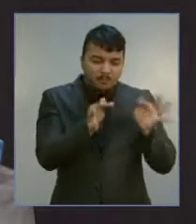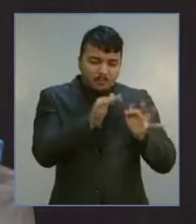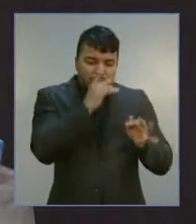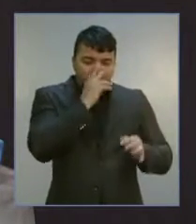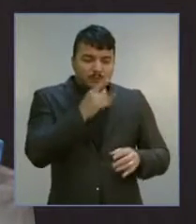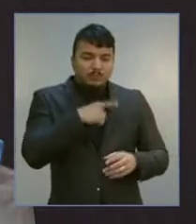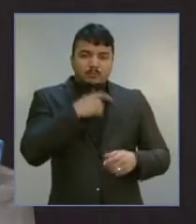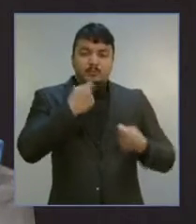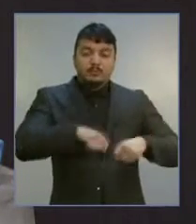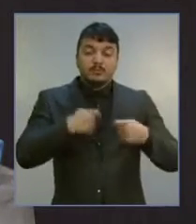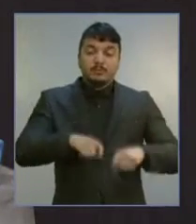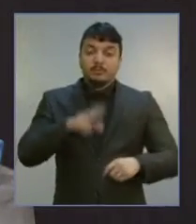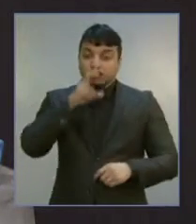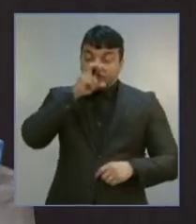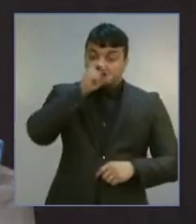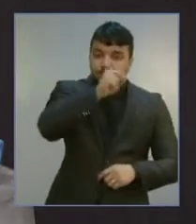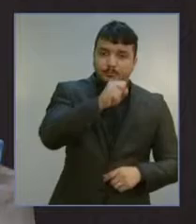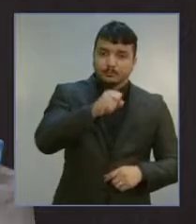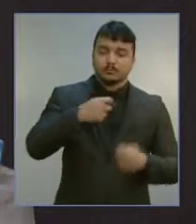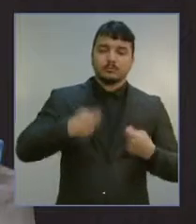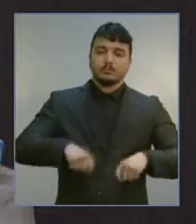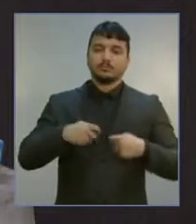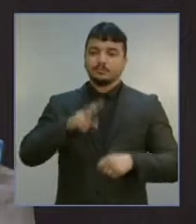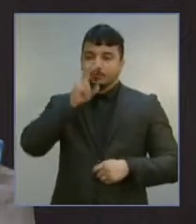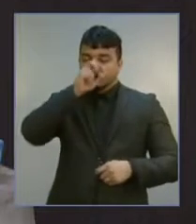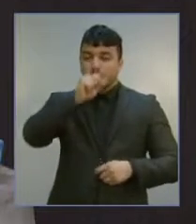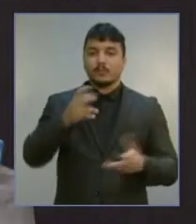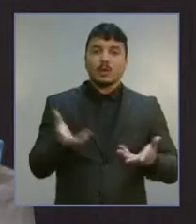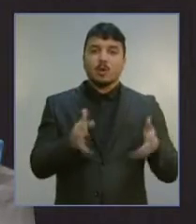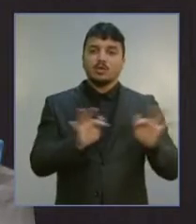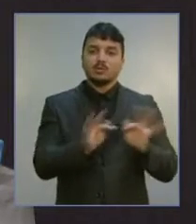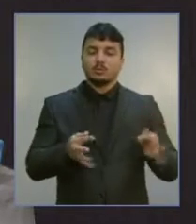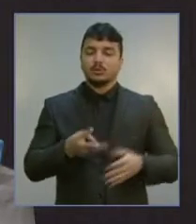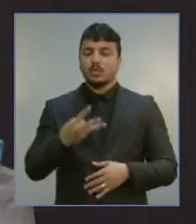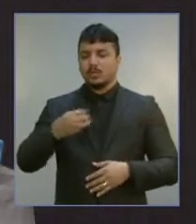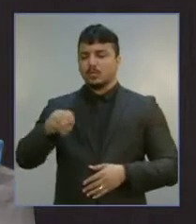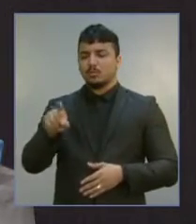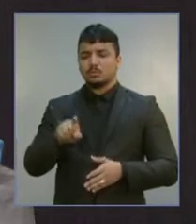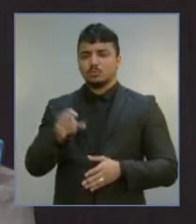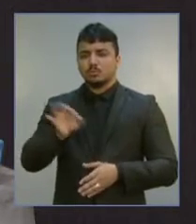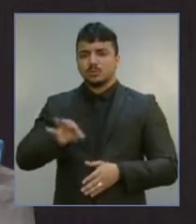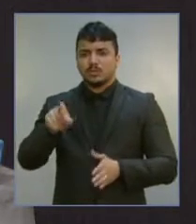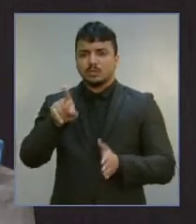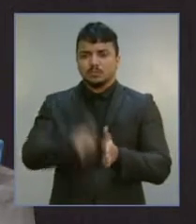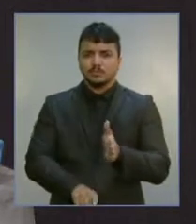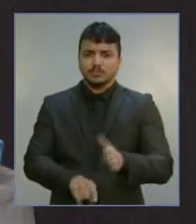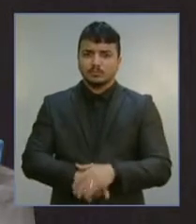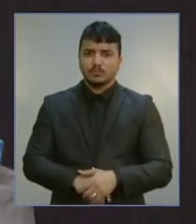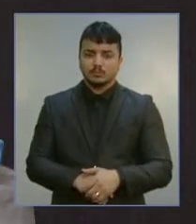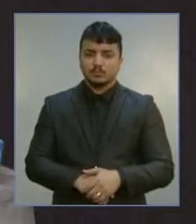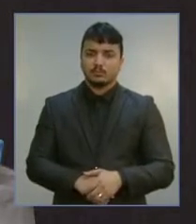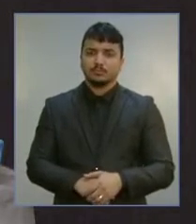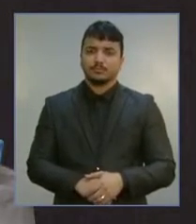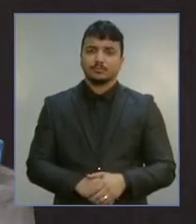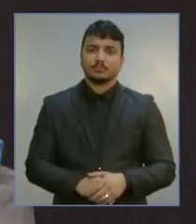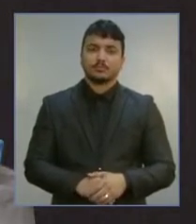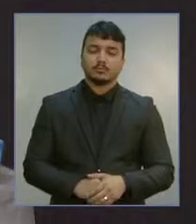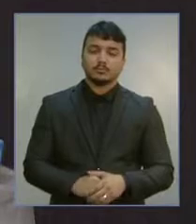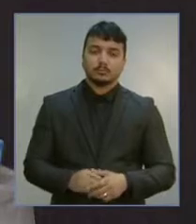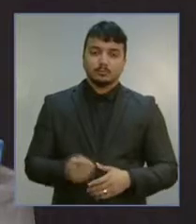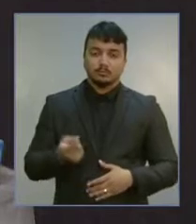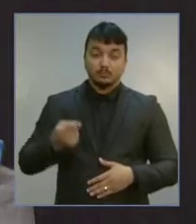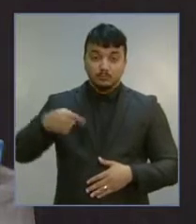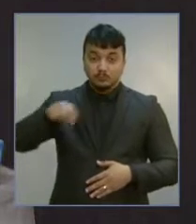momento em que ele deveria estar mais fortalecido e aqui eu queria dizer e reconhecer o grande